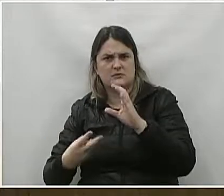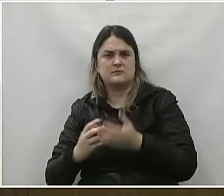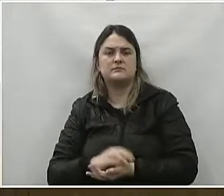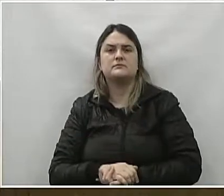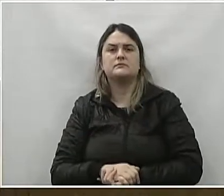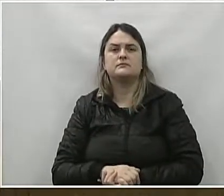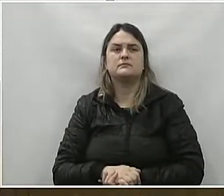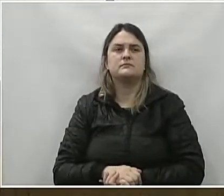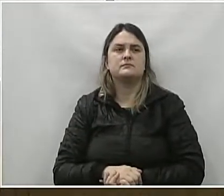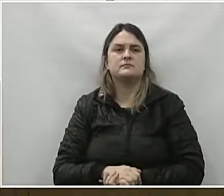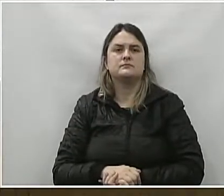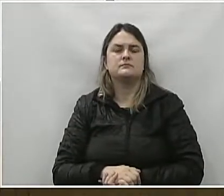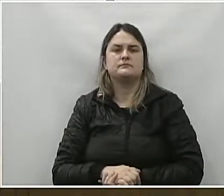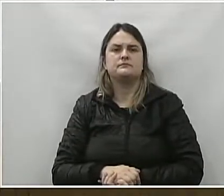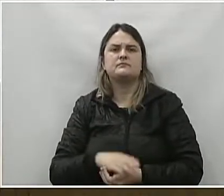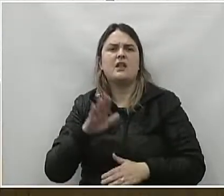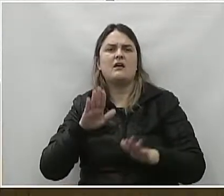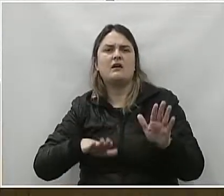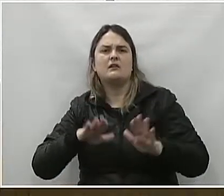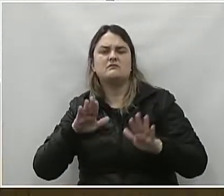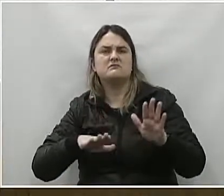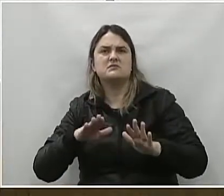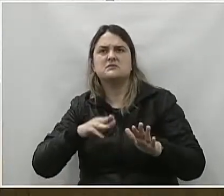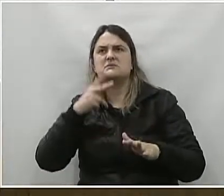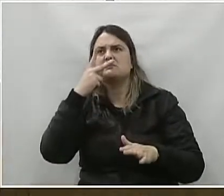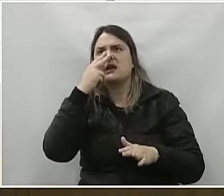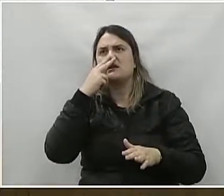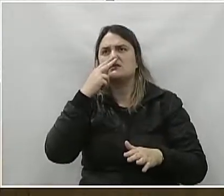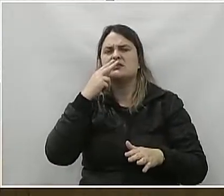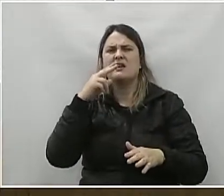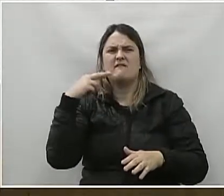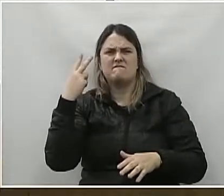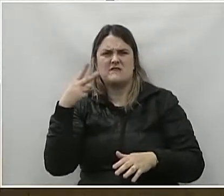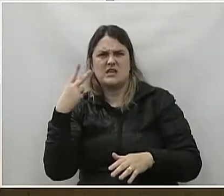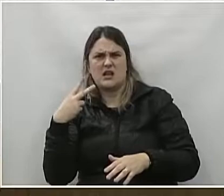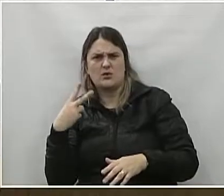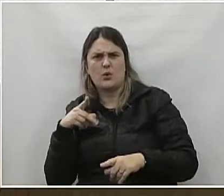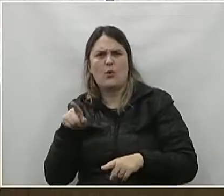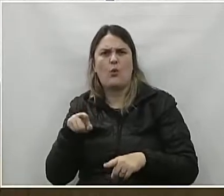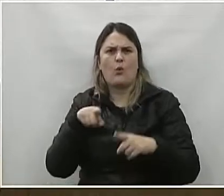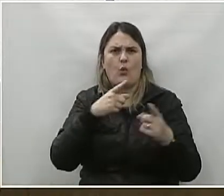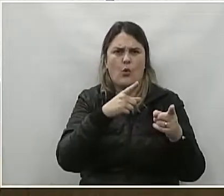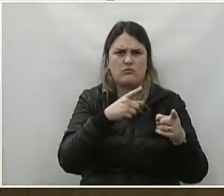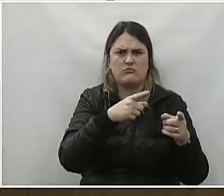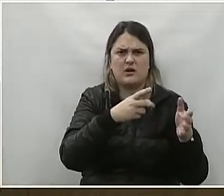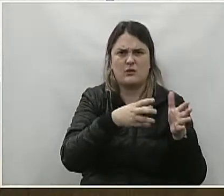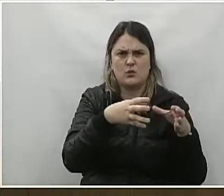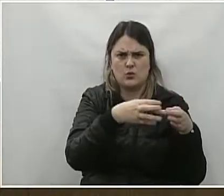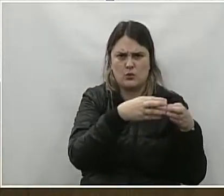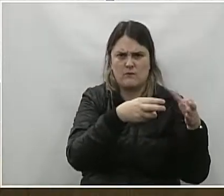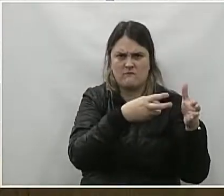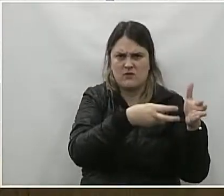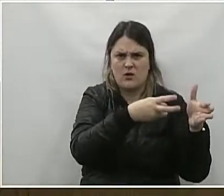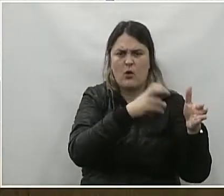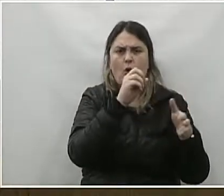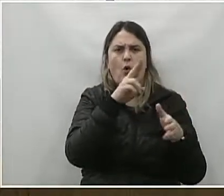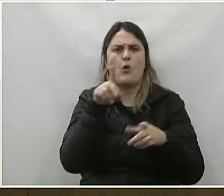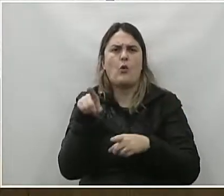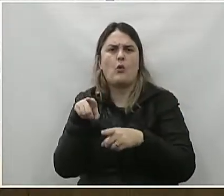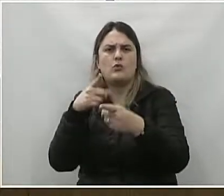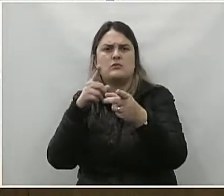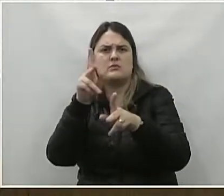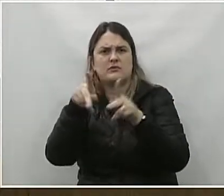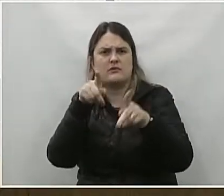porque, às vezes, ainda jogar os vereadores, né, contra os ferroviários ou contra a população. Então, vocês que nos acompanham